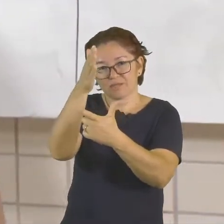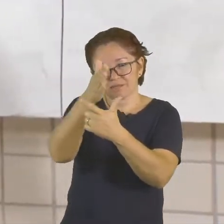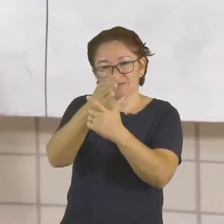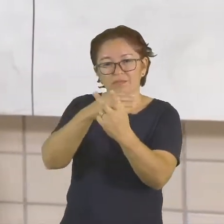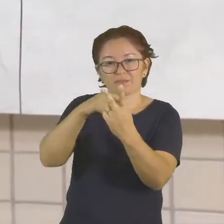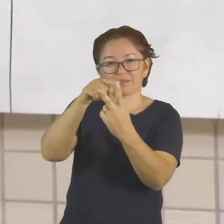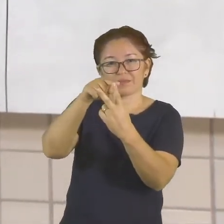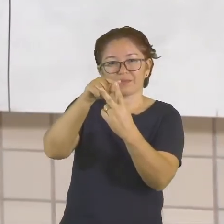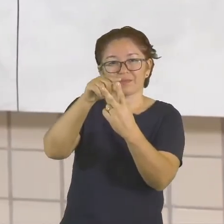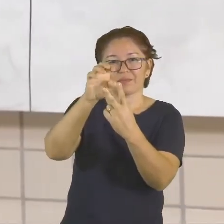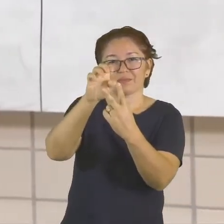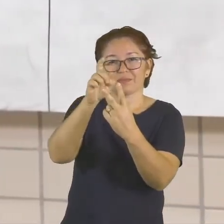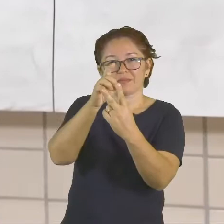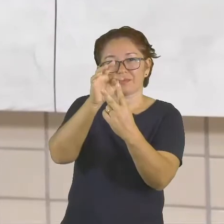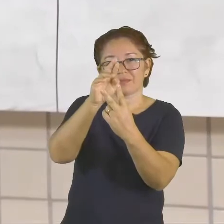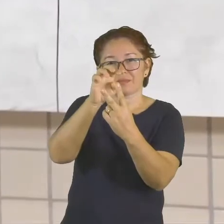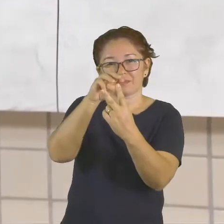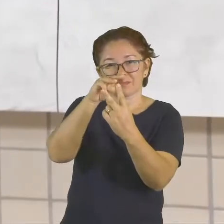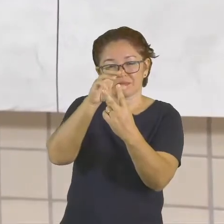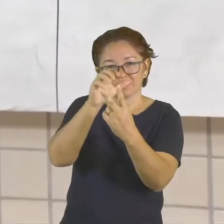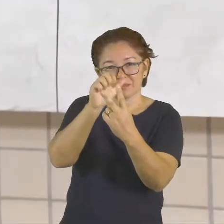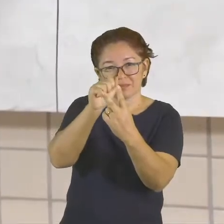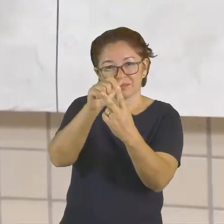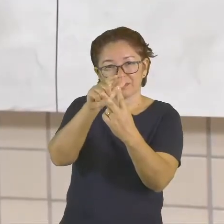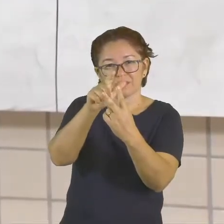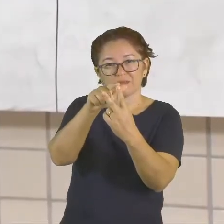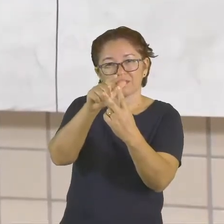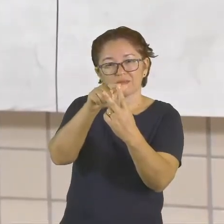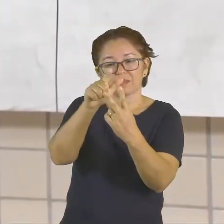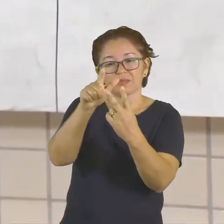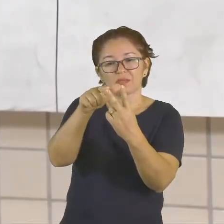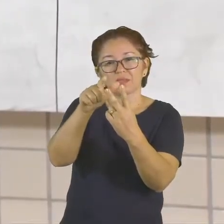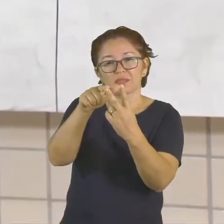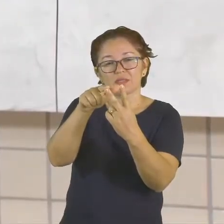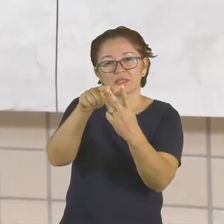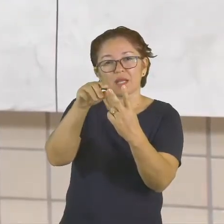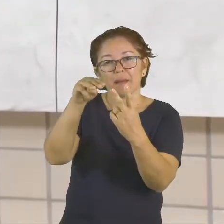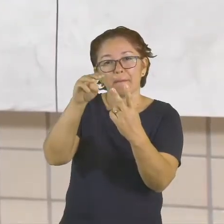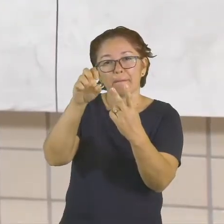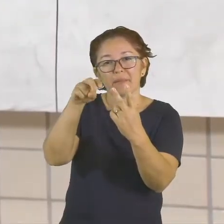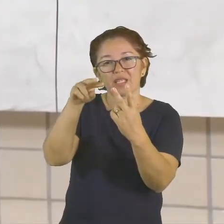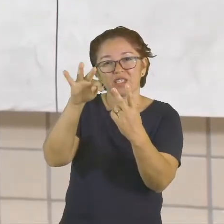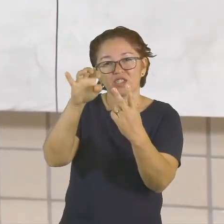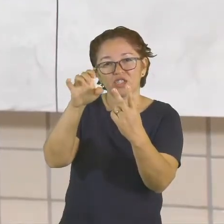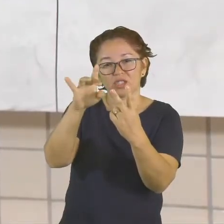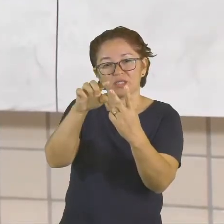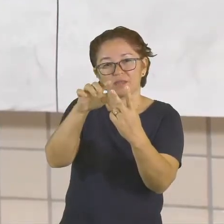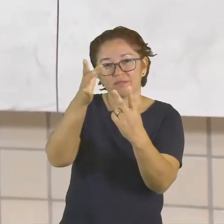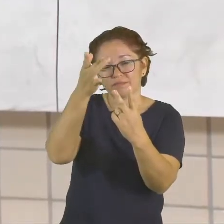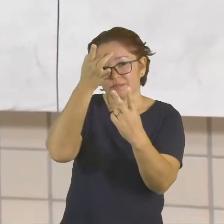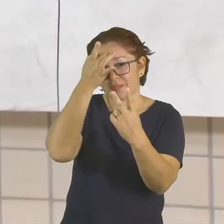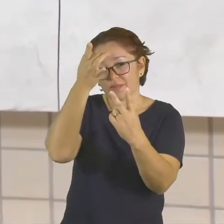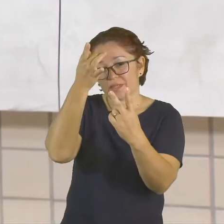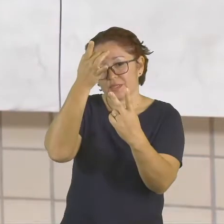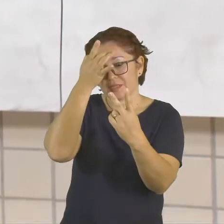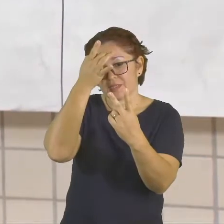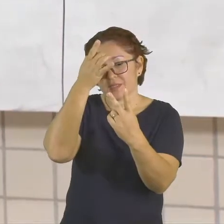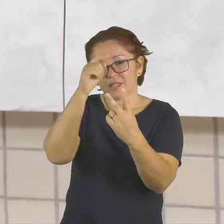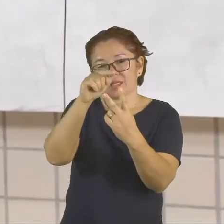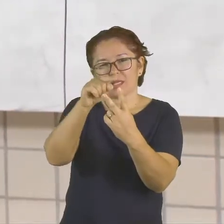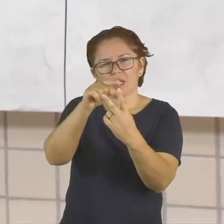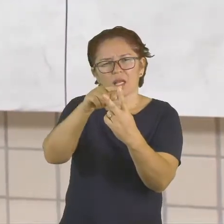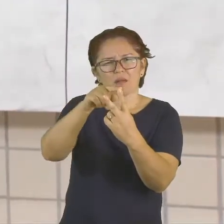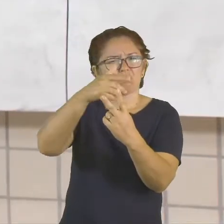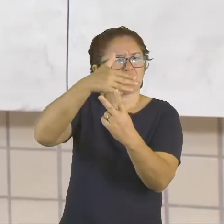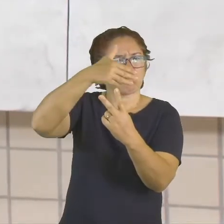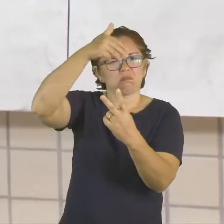intelecto, a nossa mente. E extrema. Extrema é um adjetivo, super. Então a mente é super, ela é extrema. A mente do